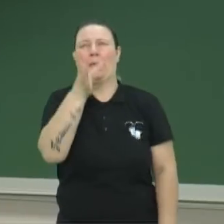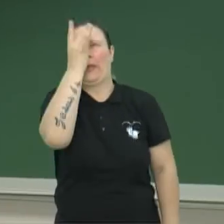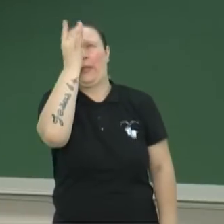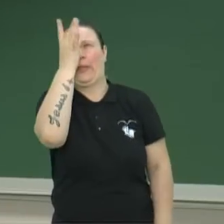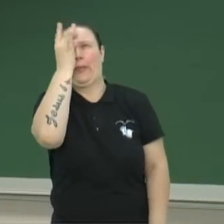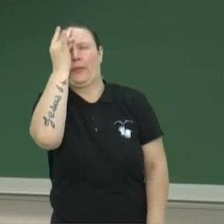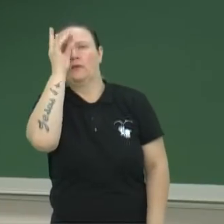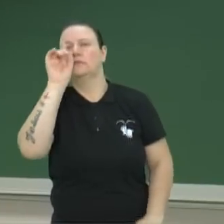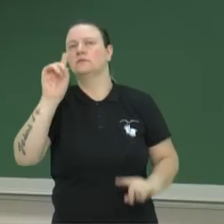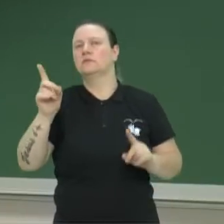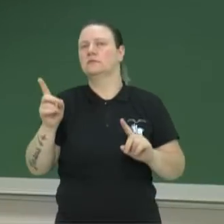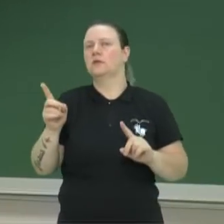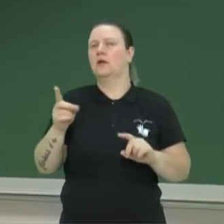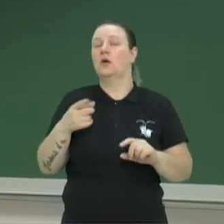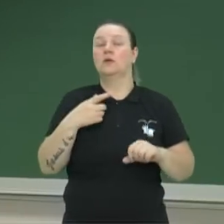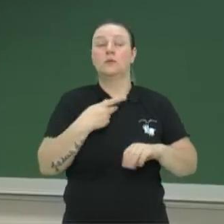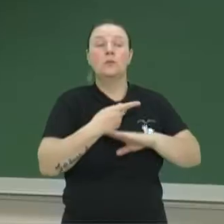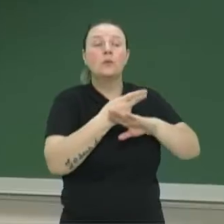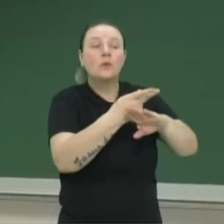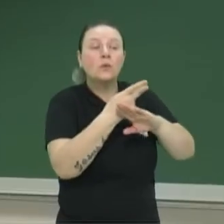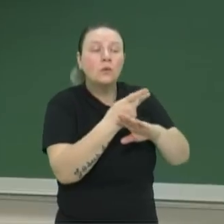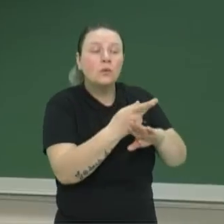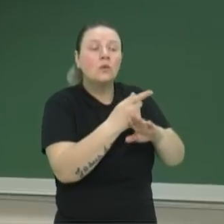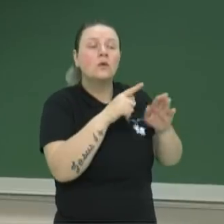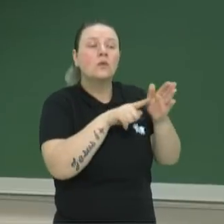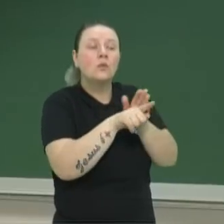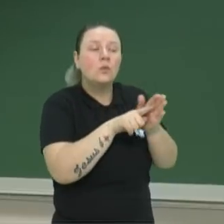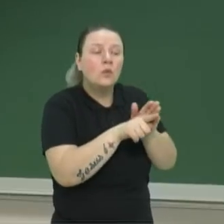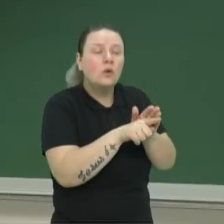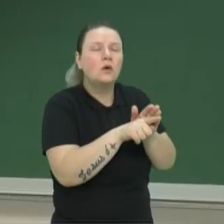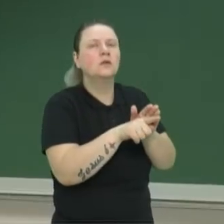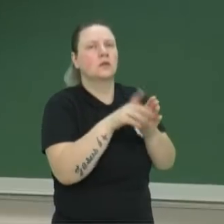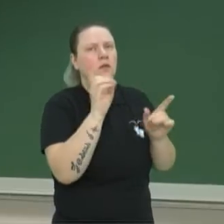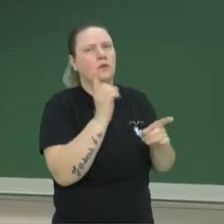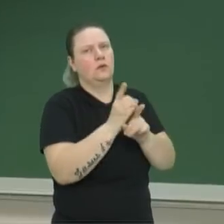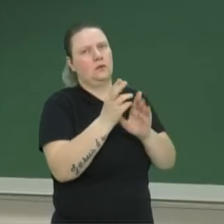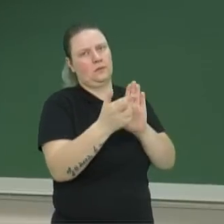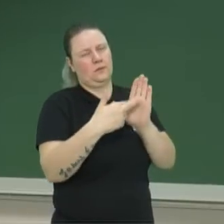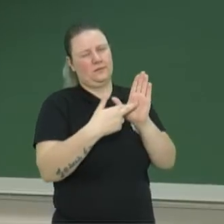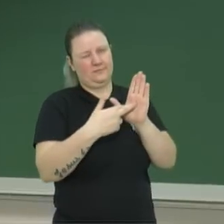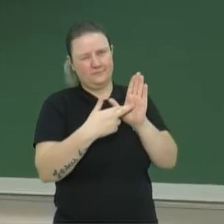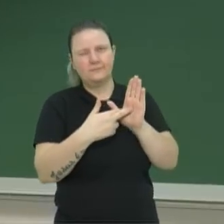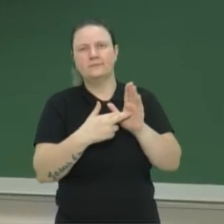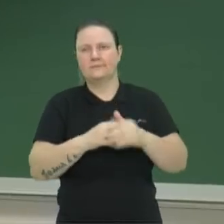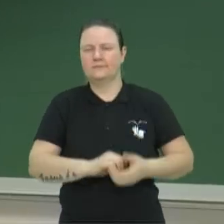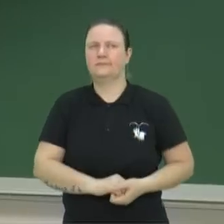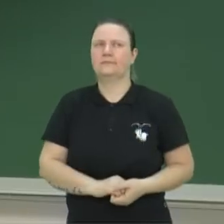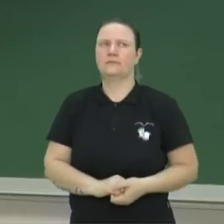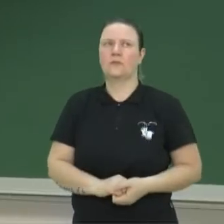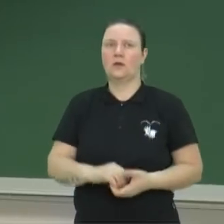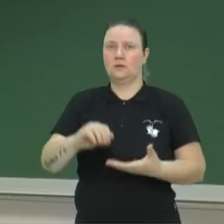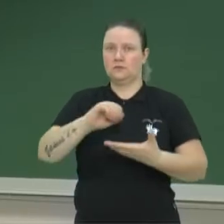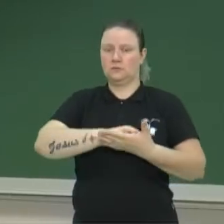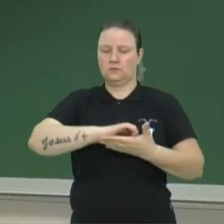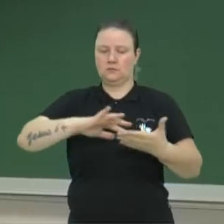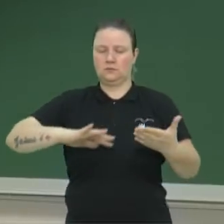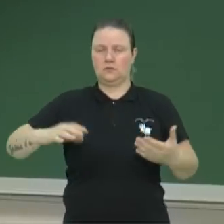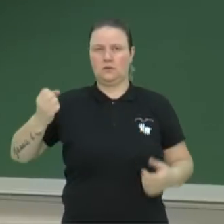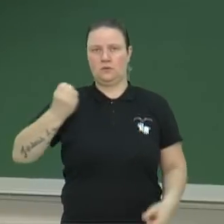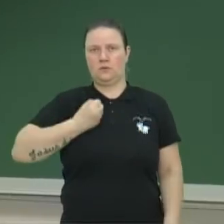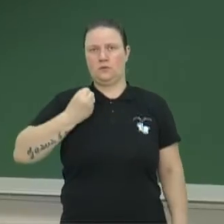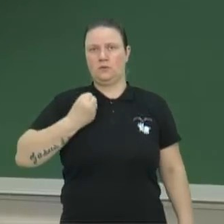vai consultar quando a gente tiver em dúvida, certo? E agora, atividade número 4, então, em relação ao que